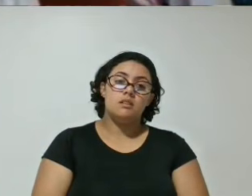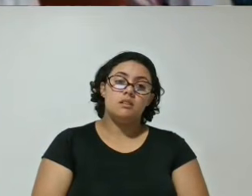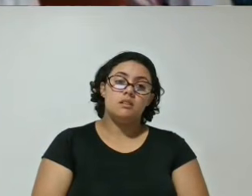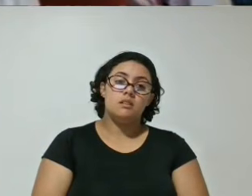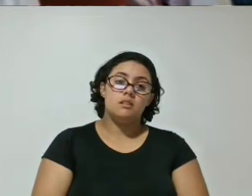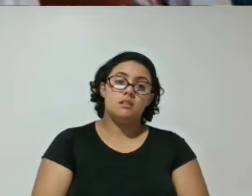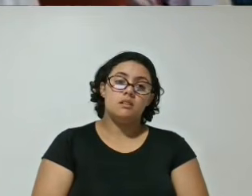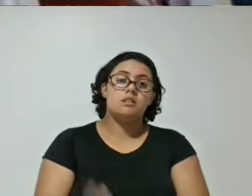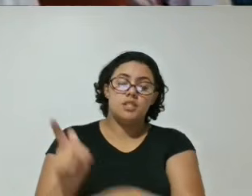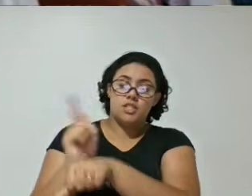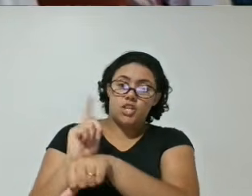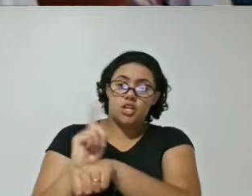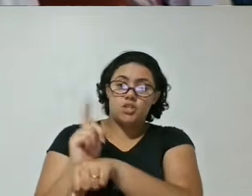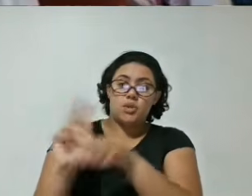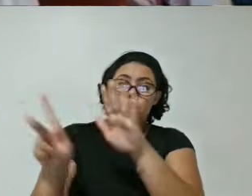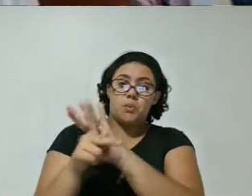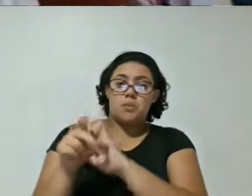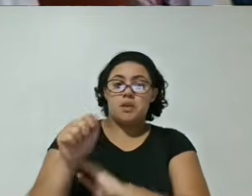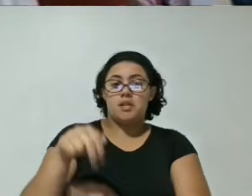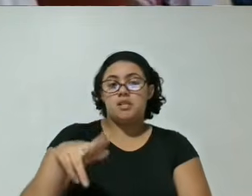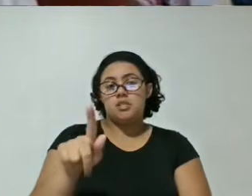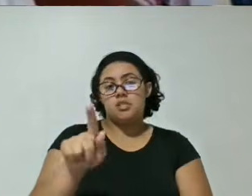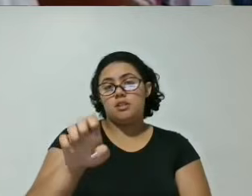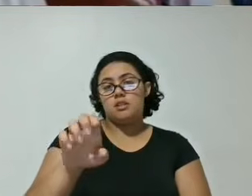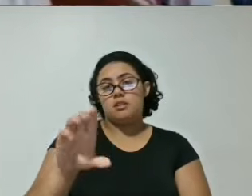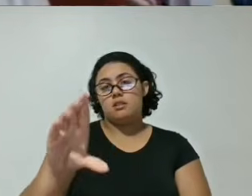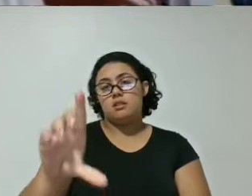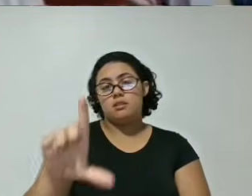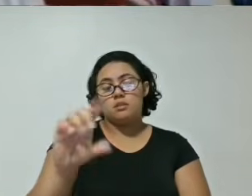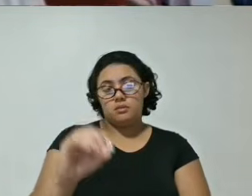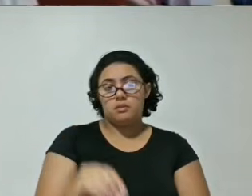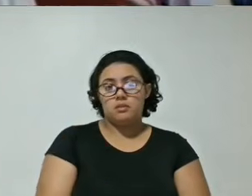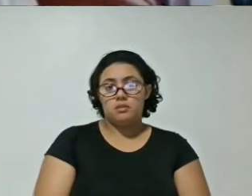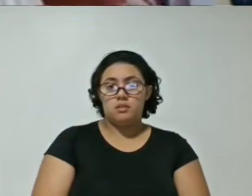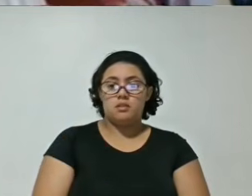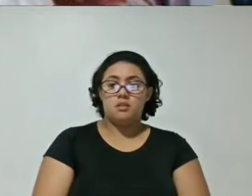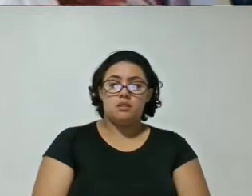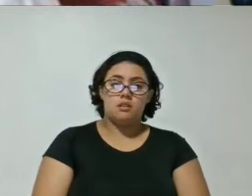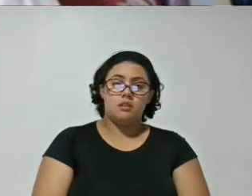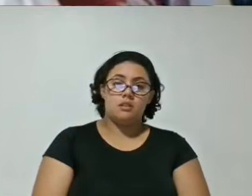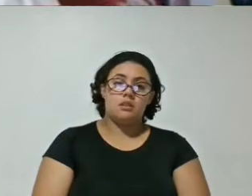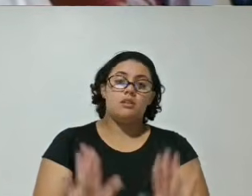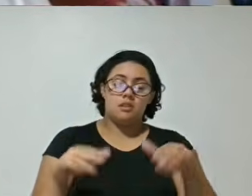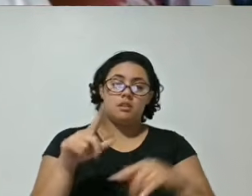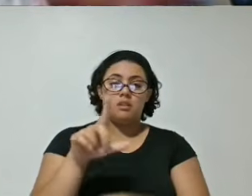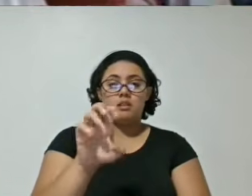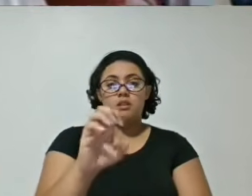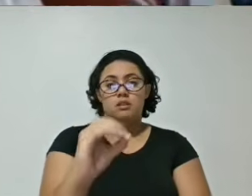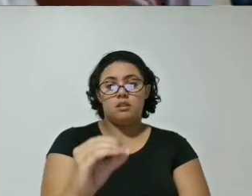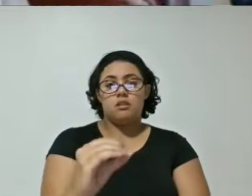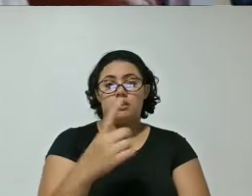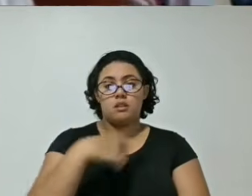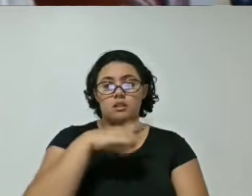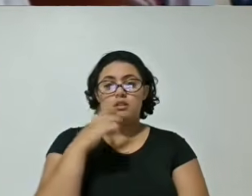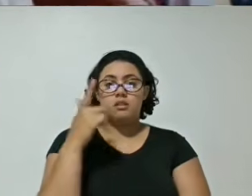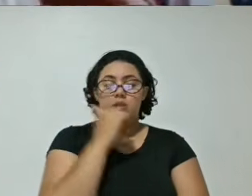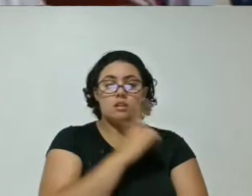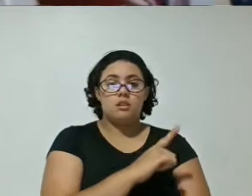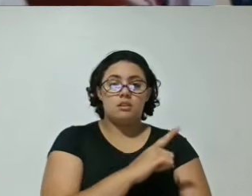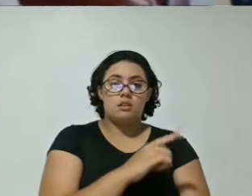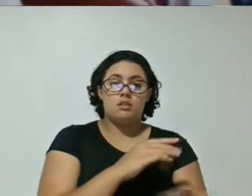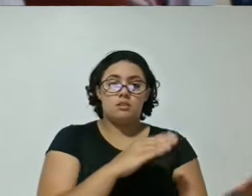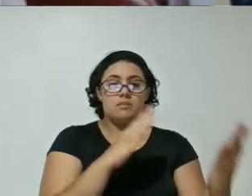Ângelo? Do Ângelo Osvaldo, exatamente. Ângelo Osvaldo. Pois é. E aí, Léo, para a gente passando aqui,